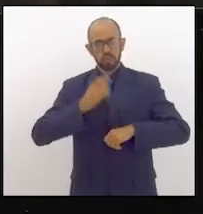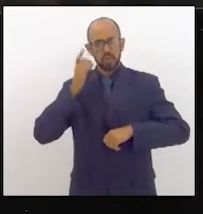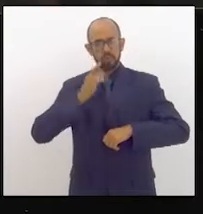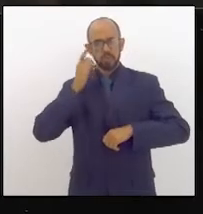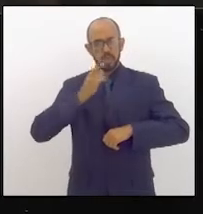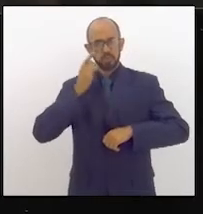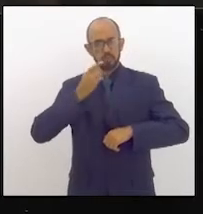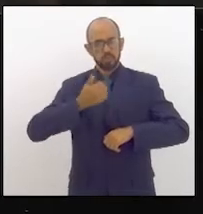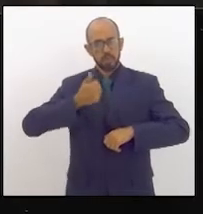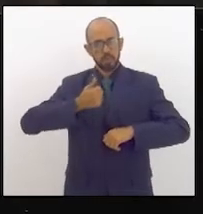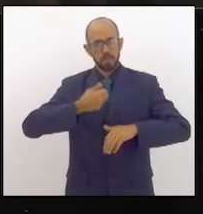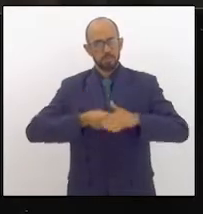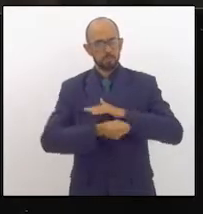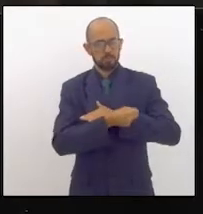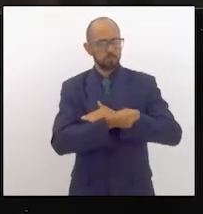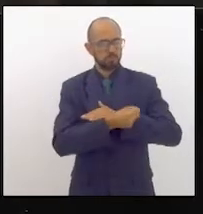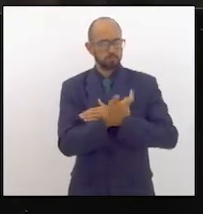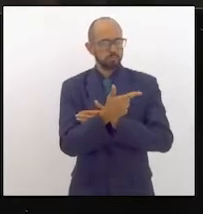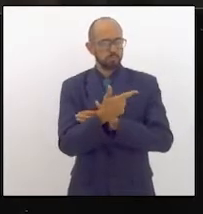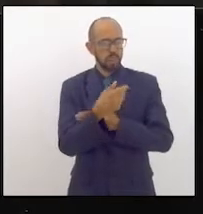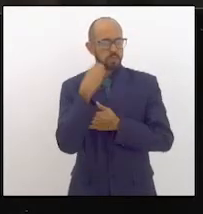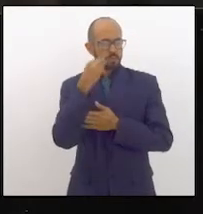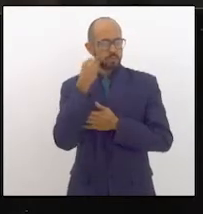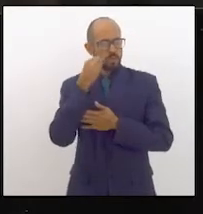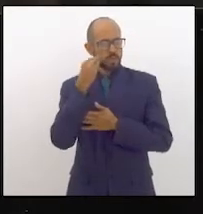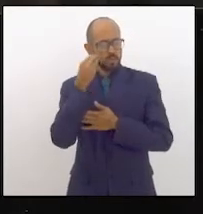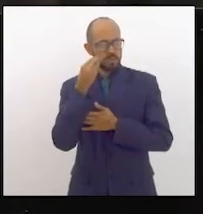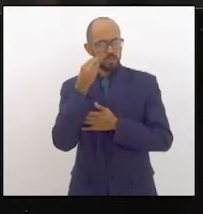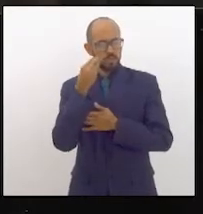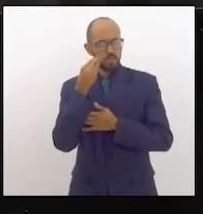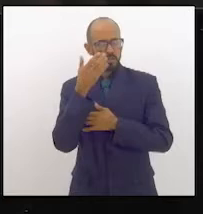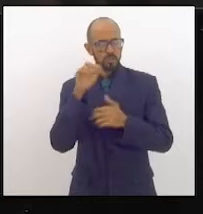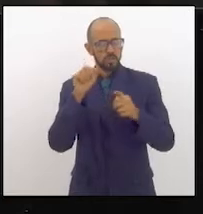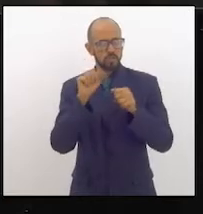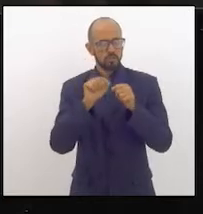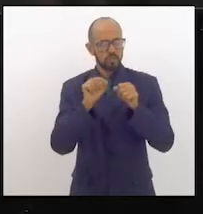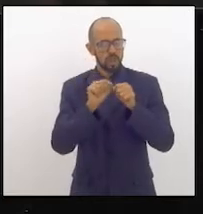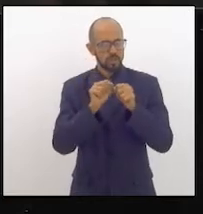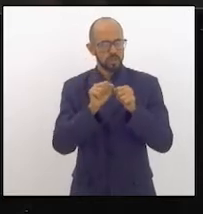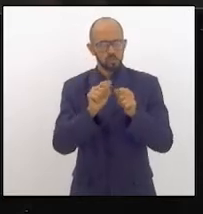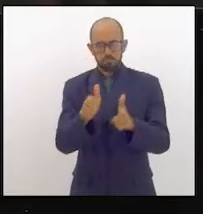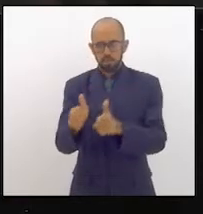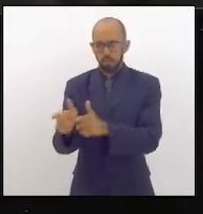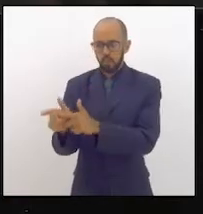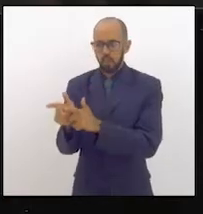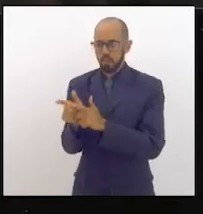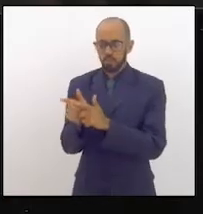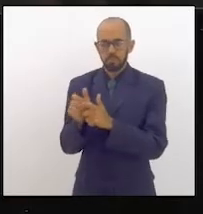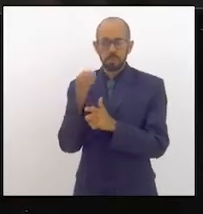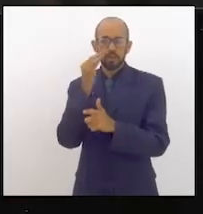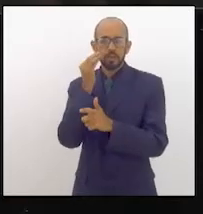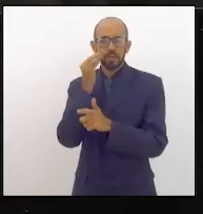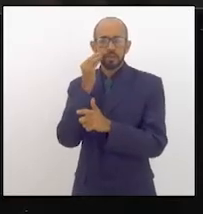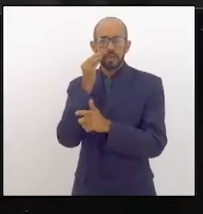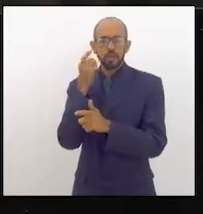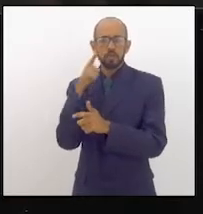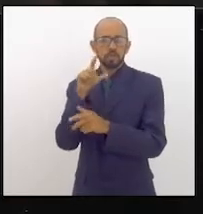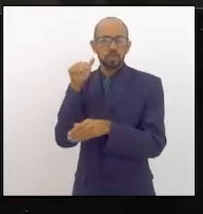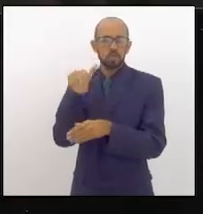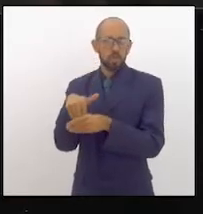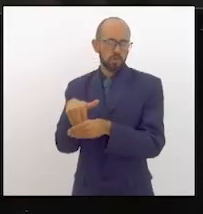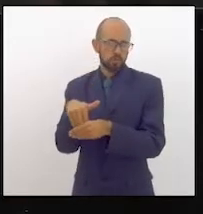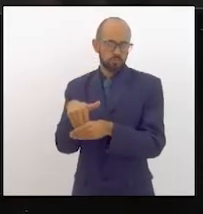que não tem experiência de data e que sai atirando para tentar angaria voto do lado de fora